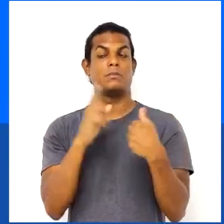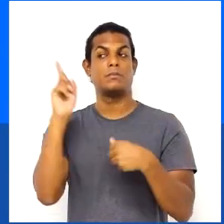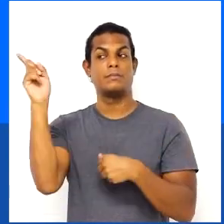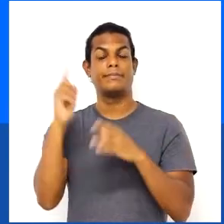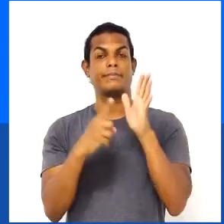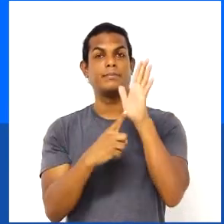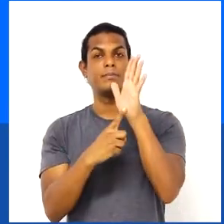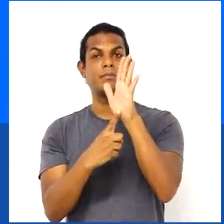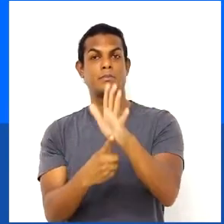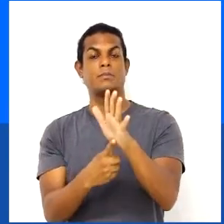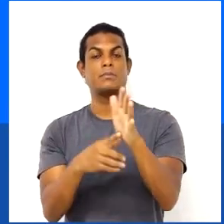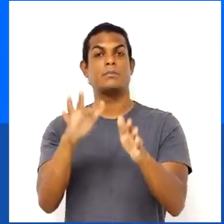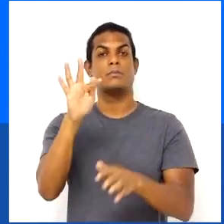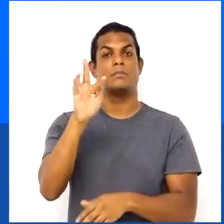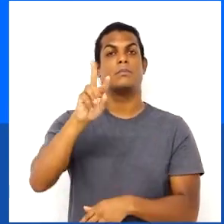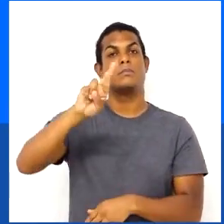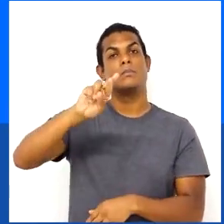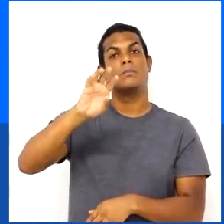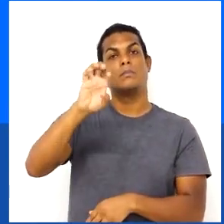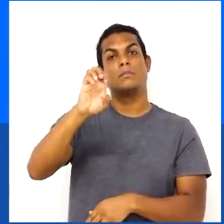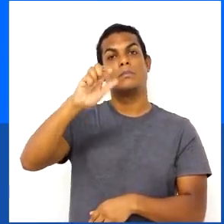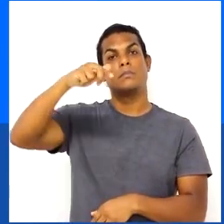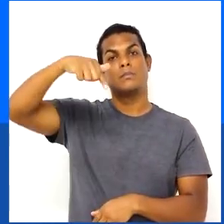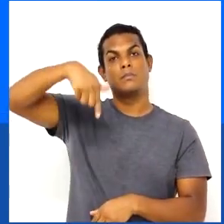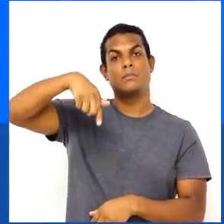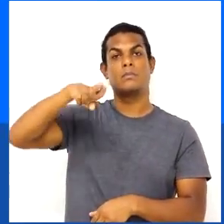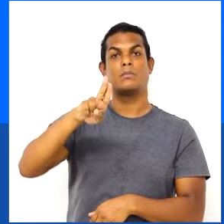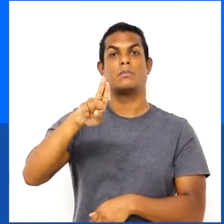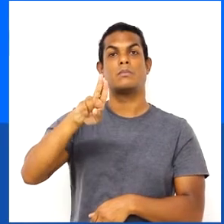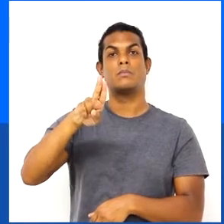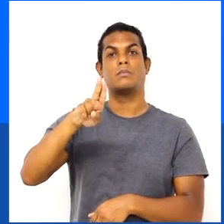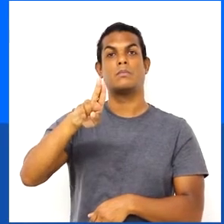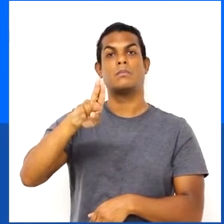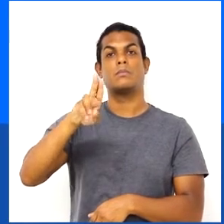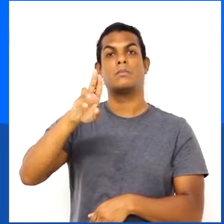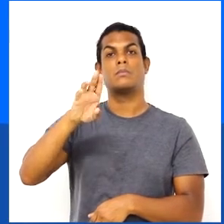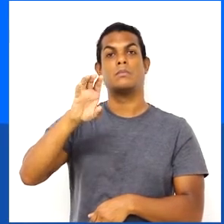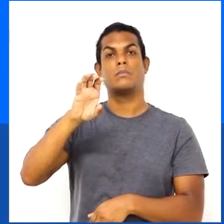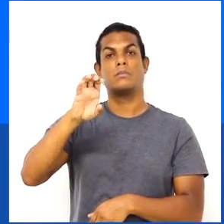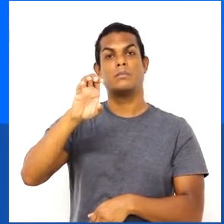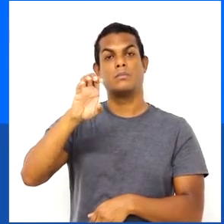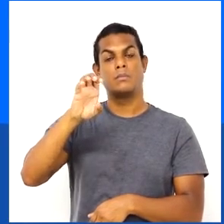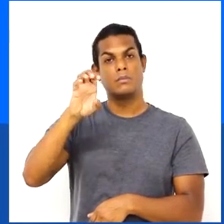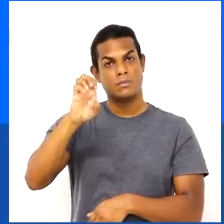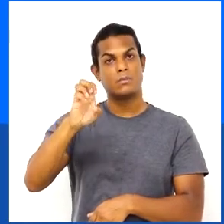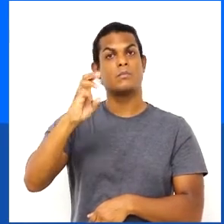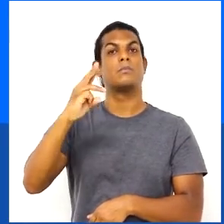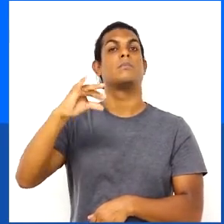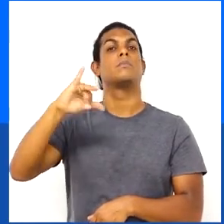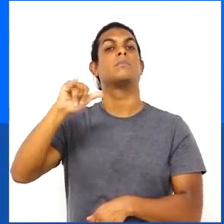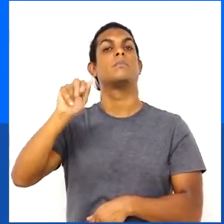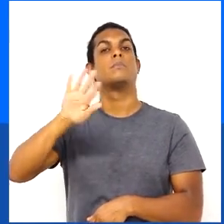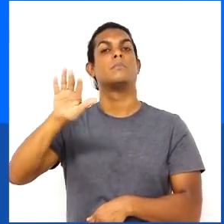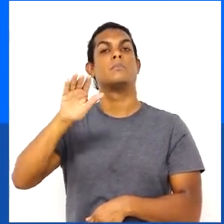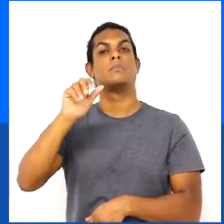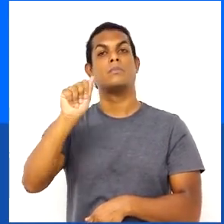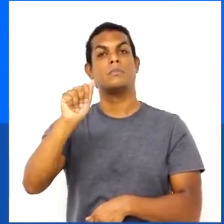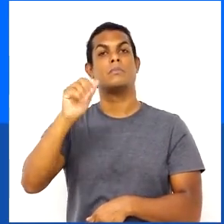localizado na frequência acumulada, 47. Isso não é coincidência, isso é uma